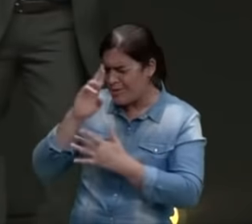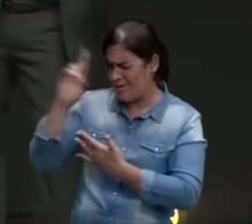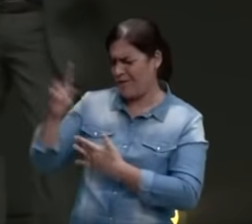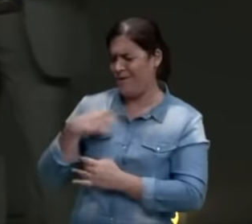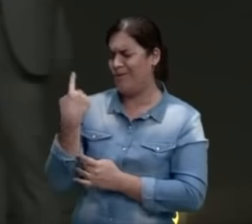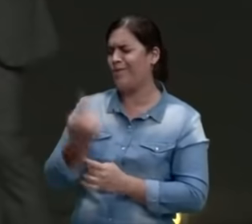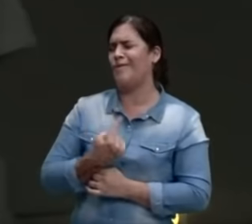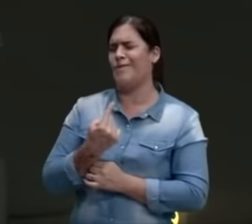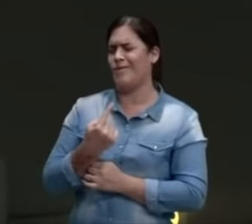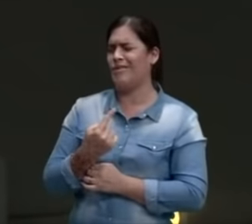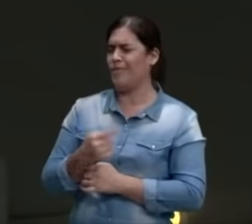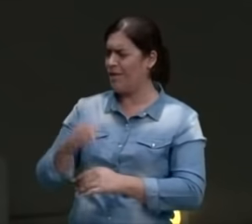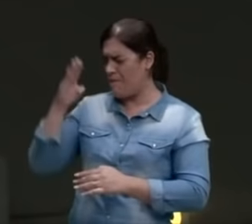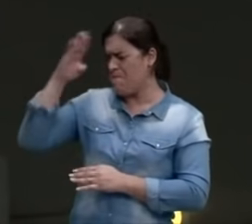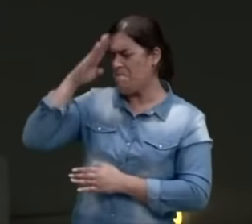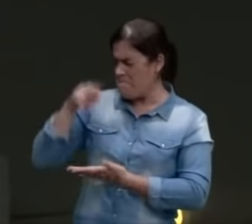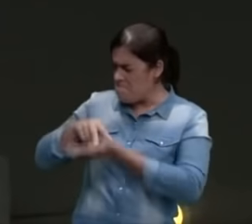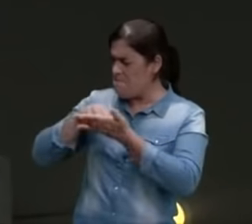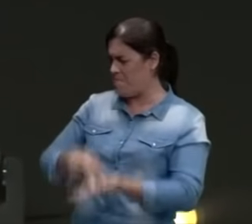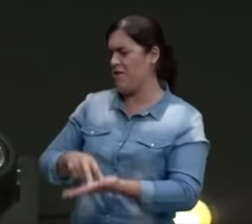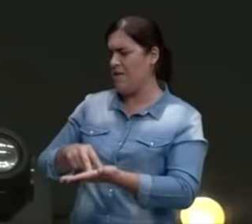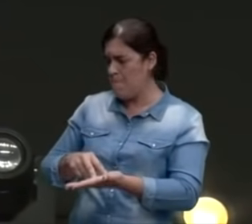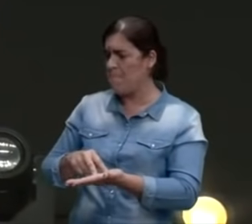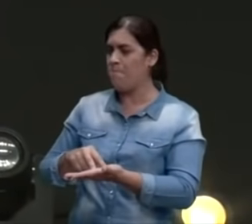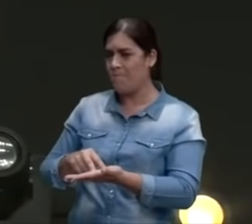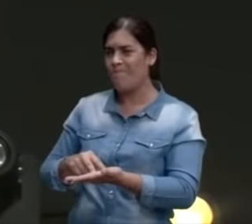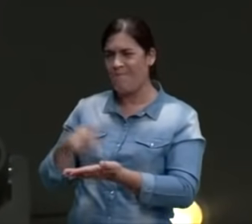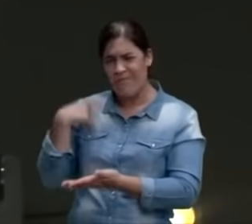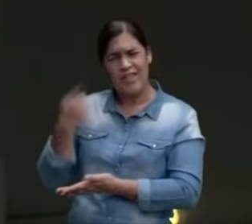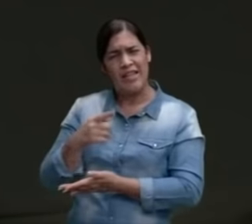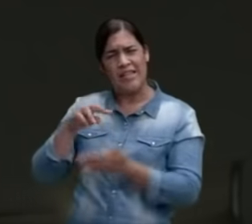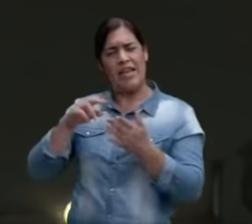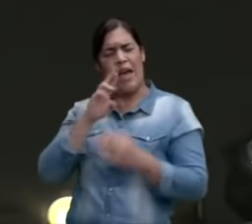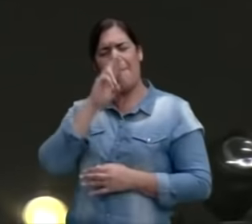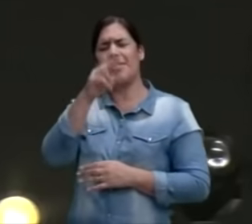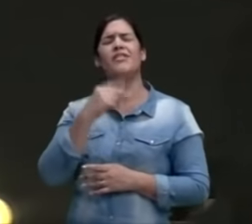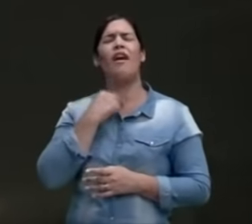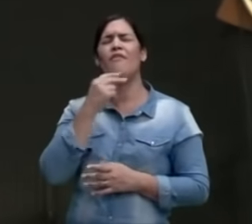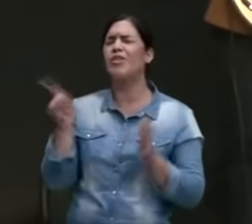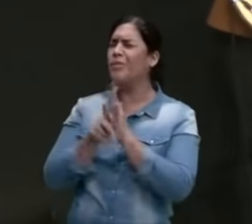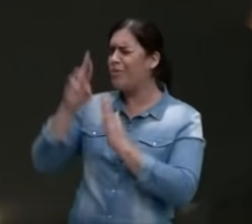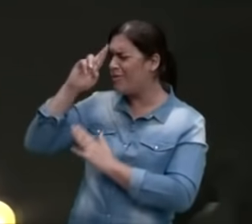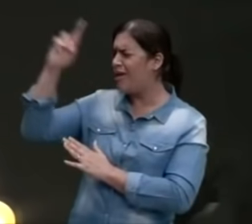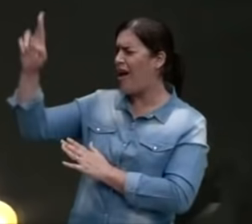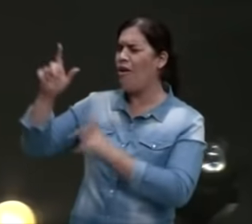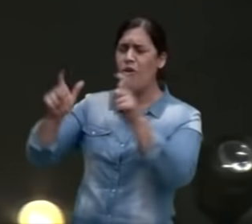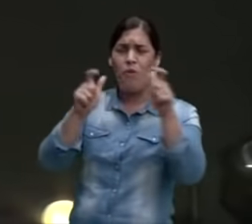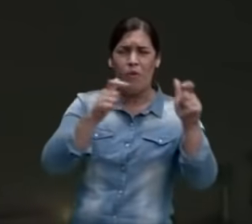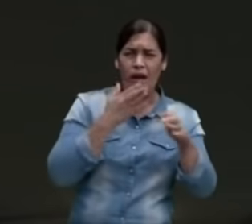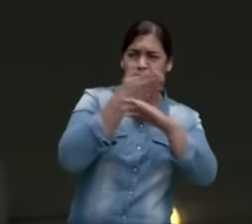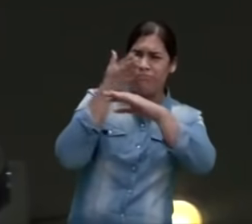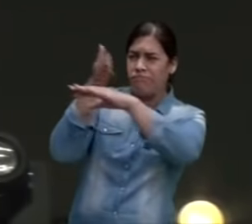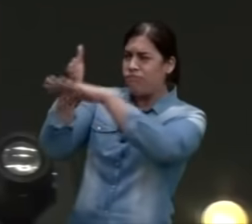possa ser um atalaia, que a gente possa ser a voz do Senhor, por onde a gente for, Pai, que o Senhor possa